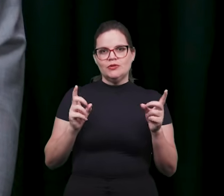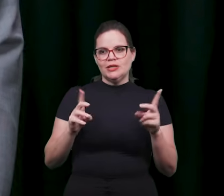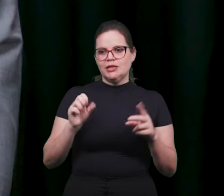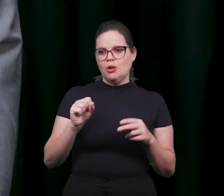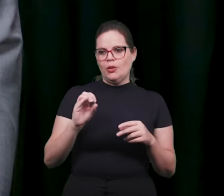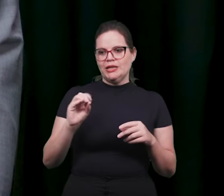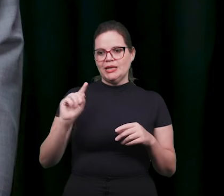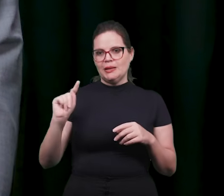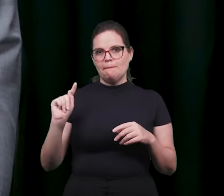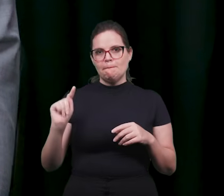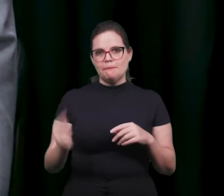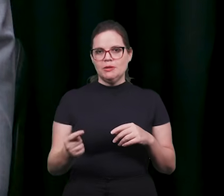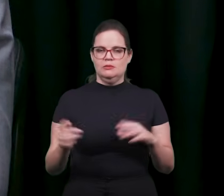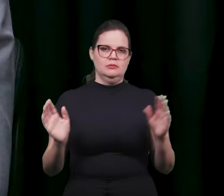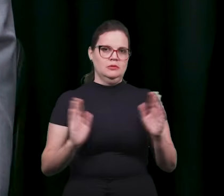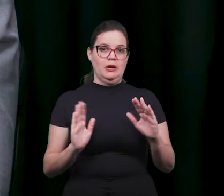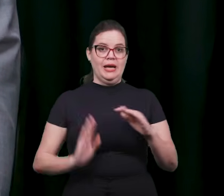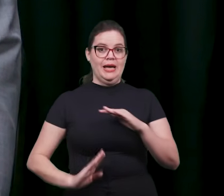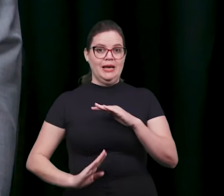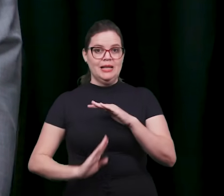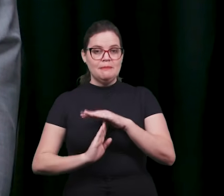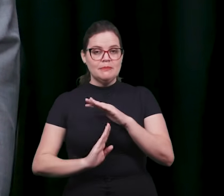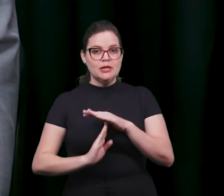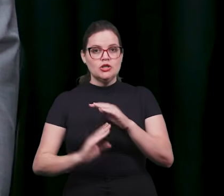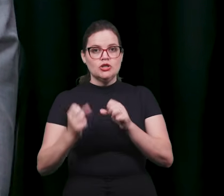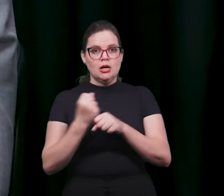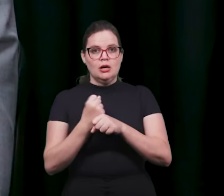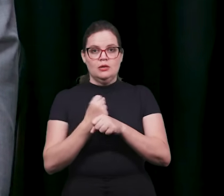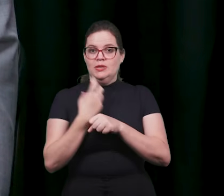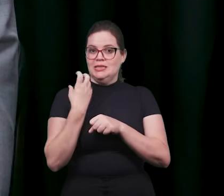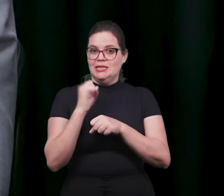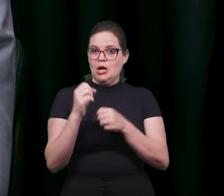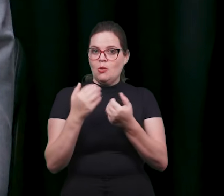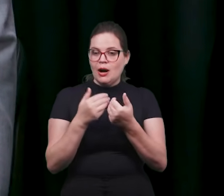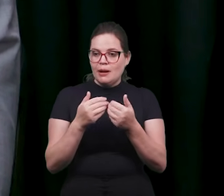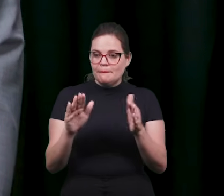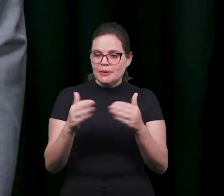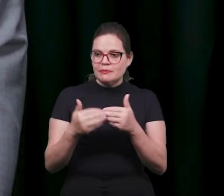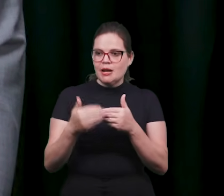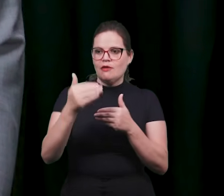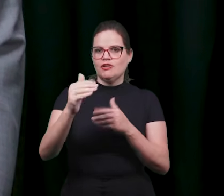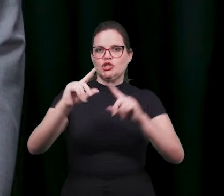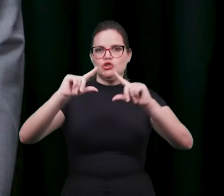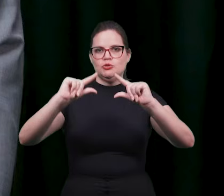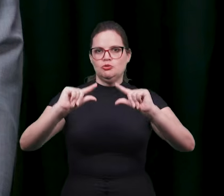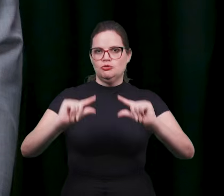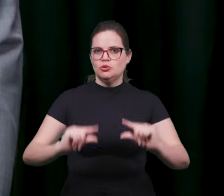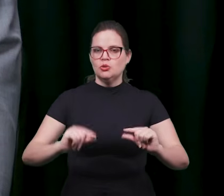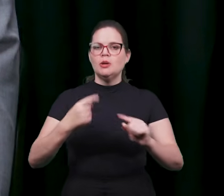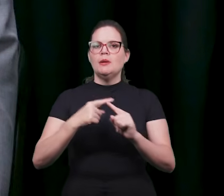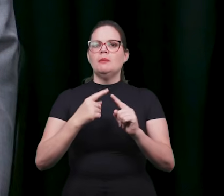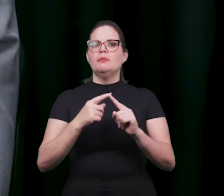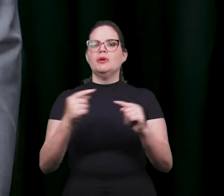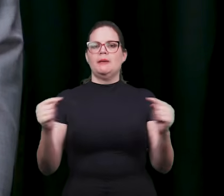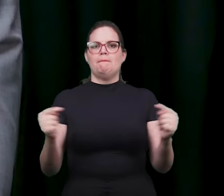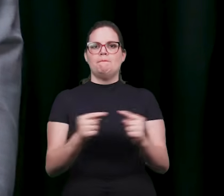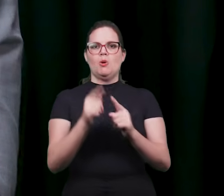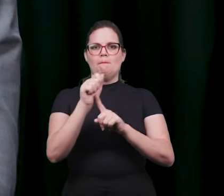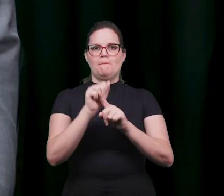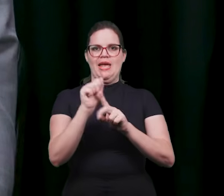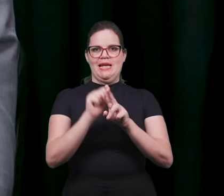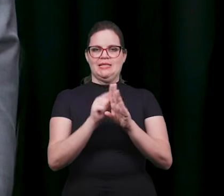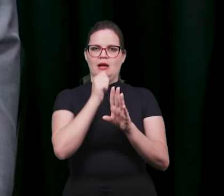esse é o limite, o faturamento anual. E se eu abro no meio do ano ou mais para frente, esse limite é proporcional